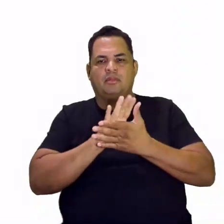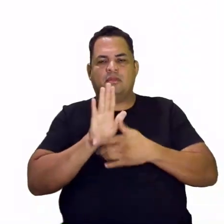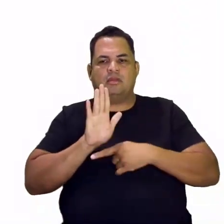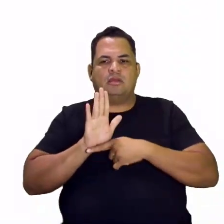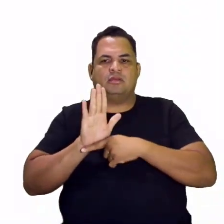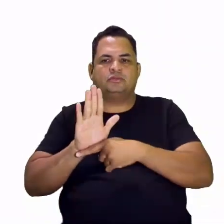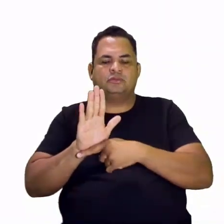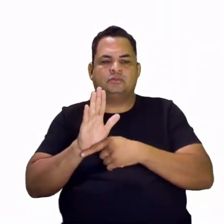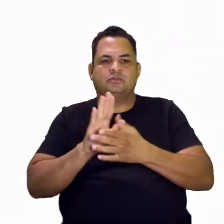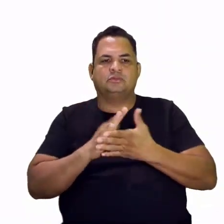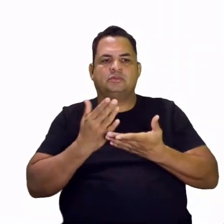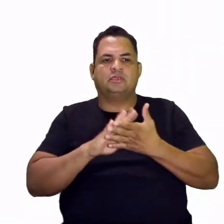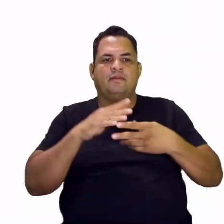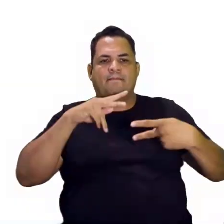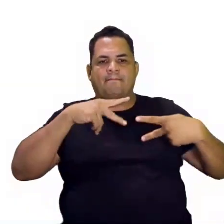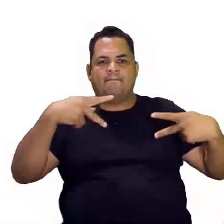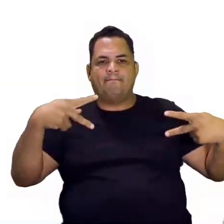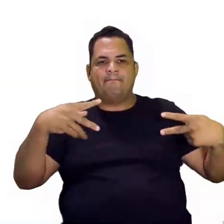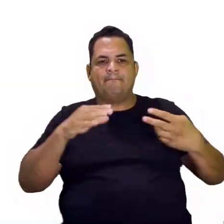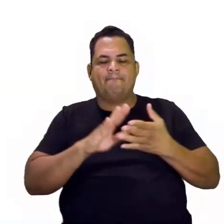síntese proteica